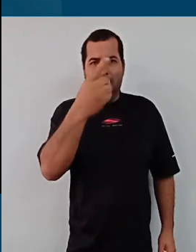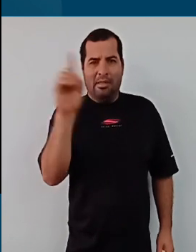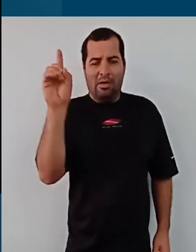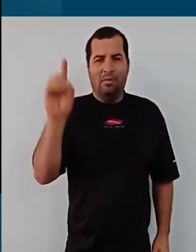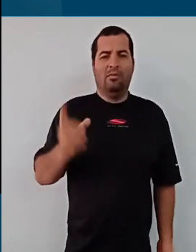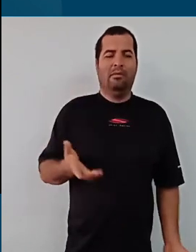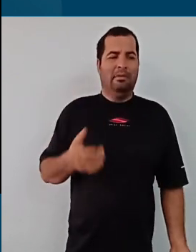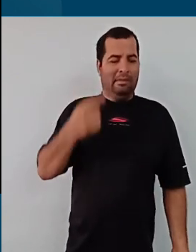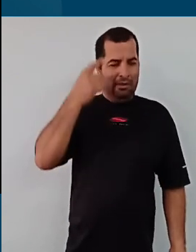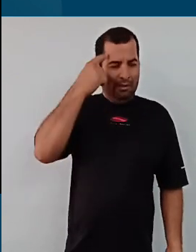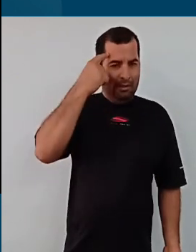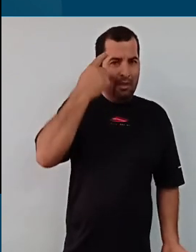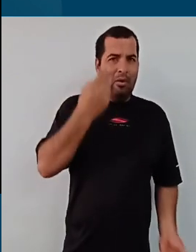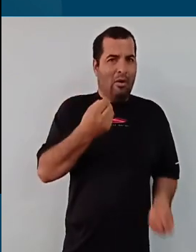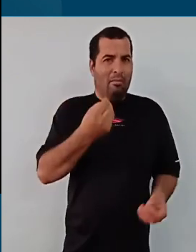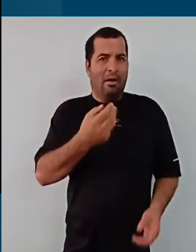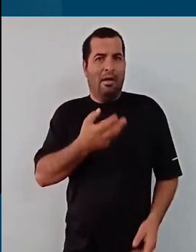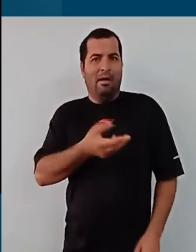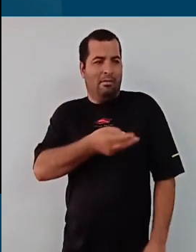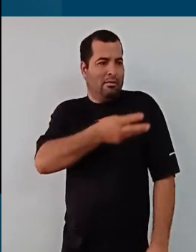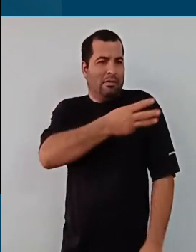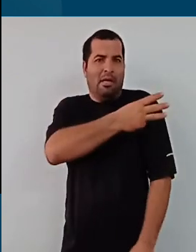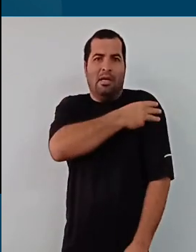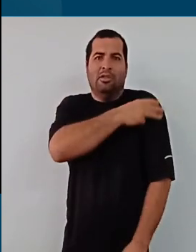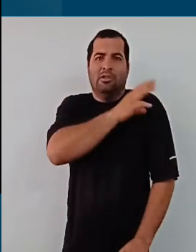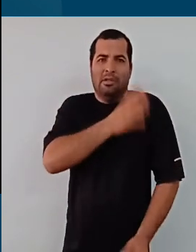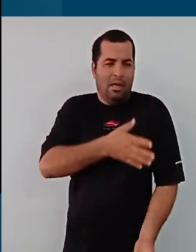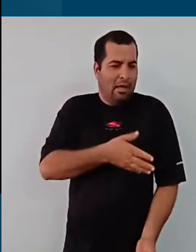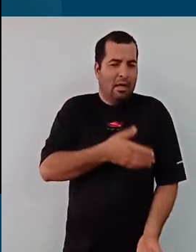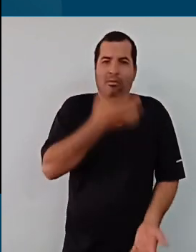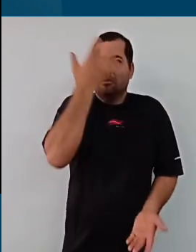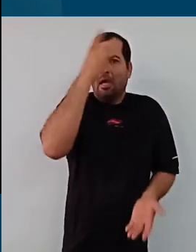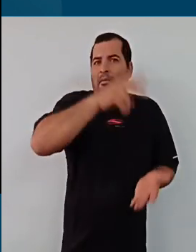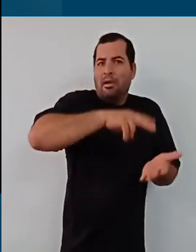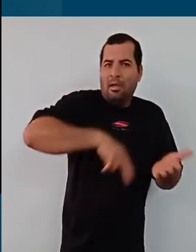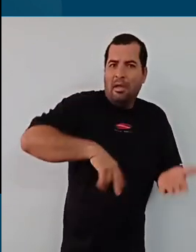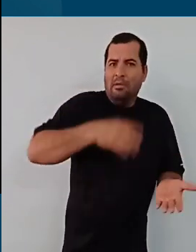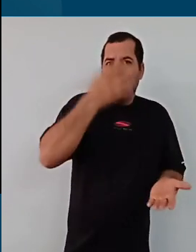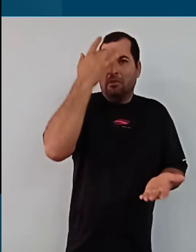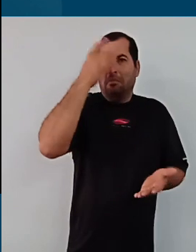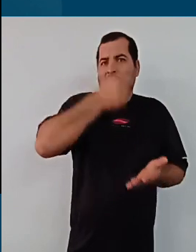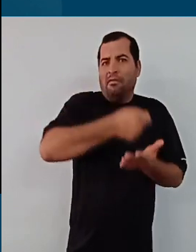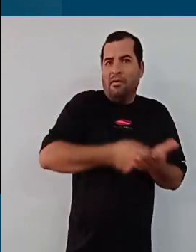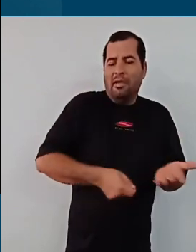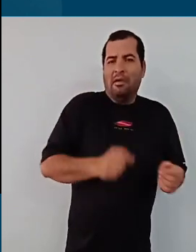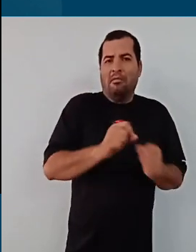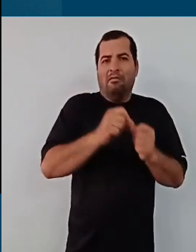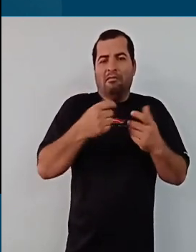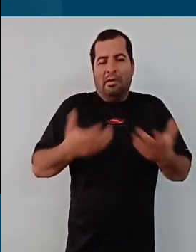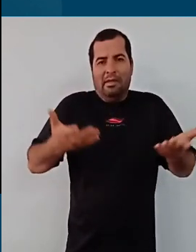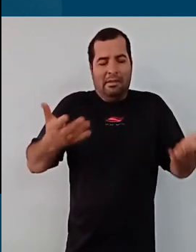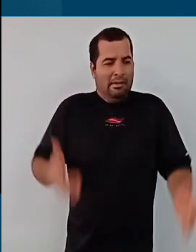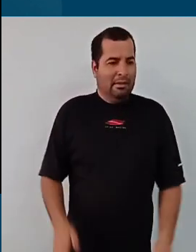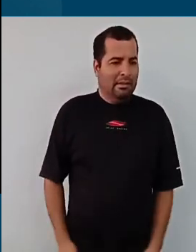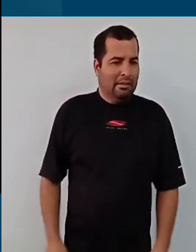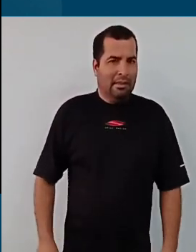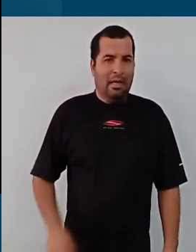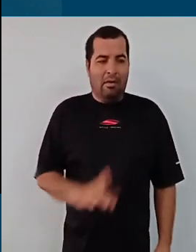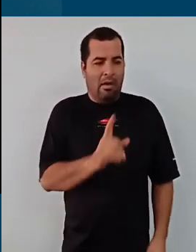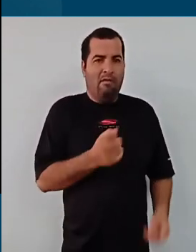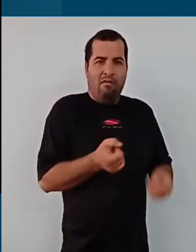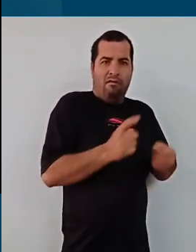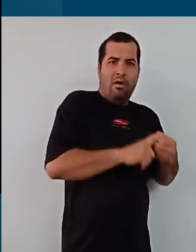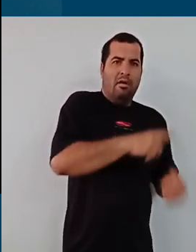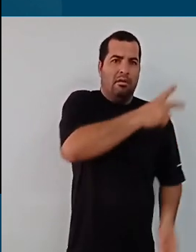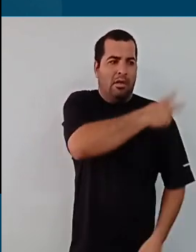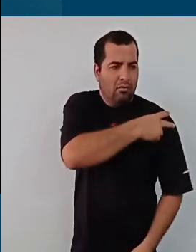de terceiro ano com alunos que não se alfabetizaram. O que eu faço? Então não abre a sala. Bota todo mundo no segundo.